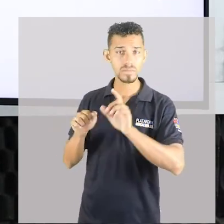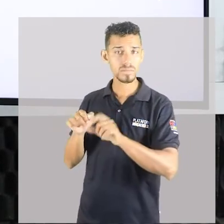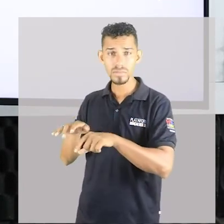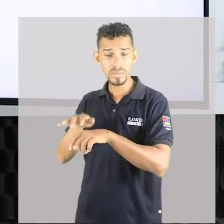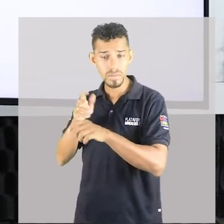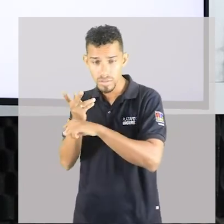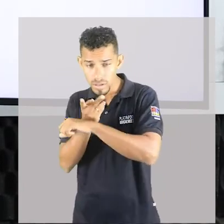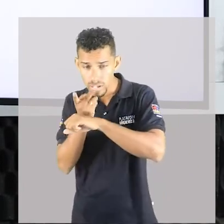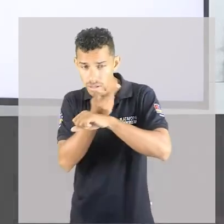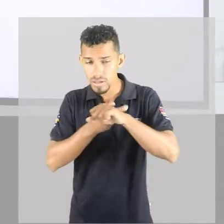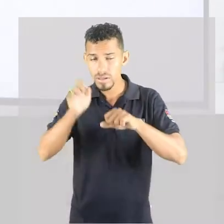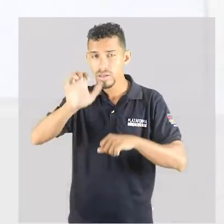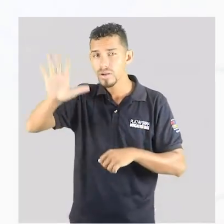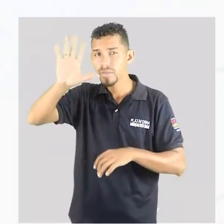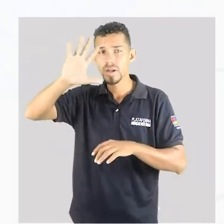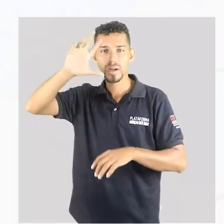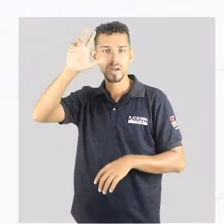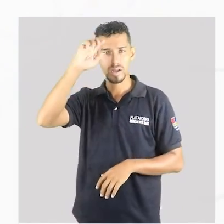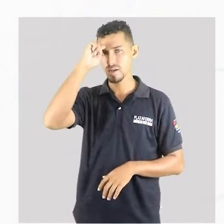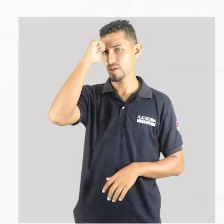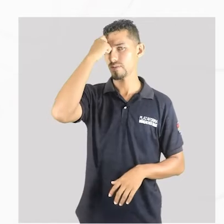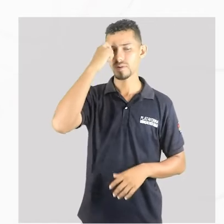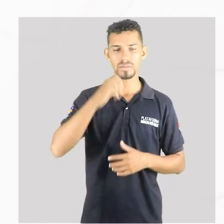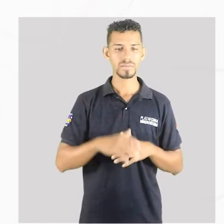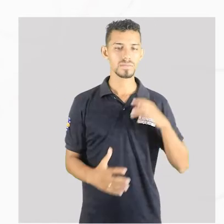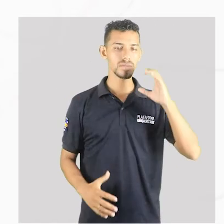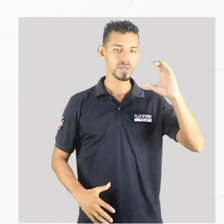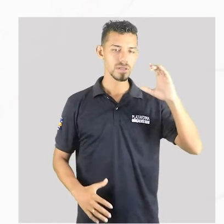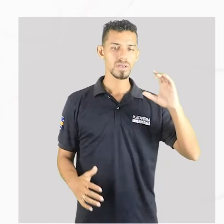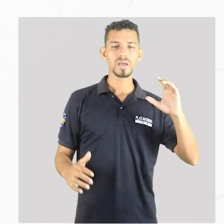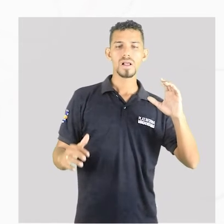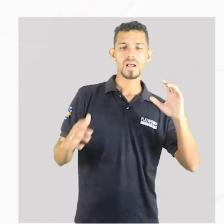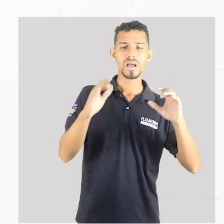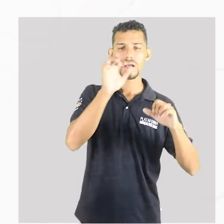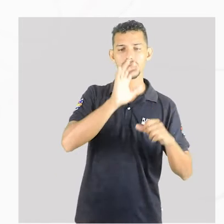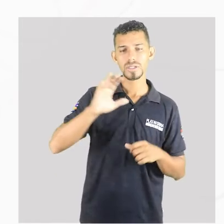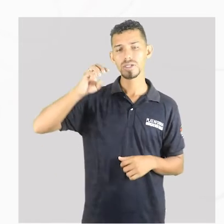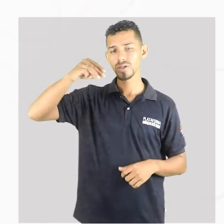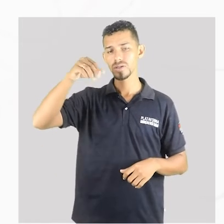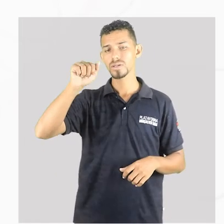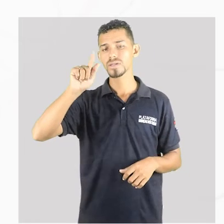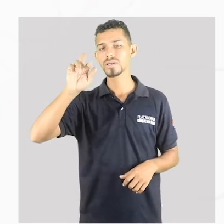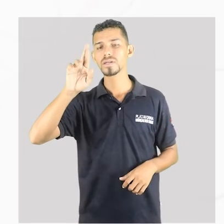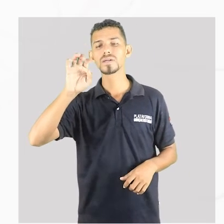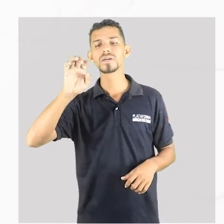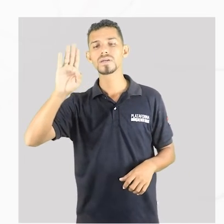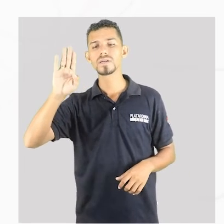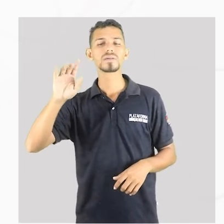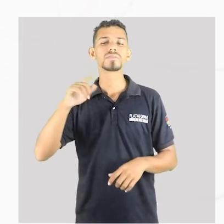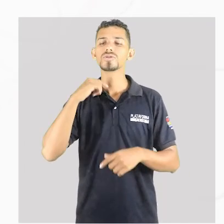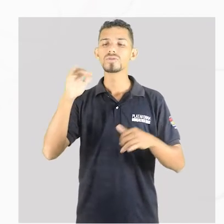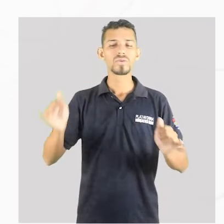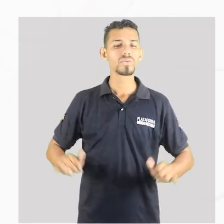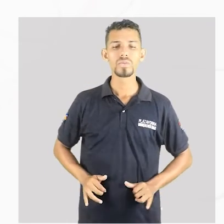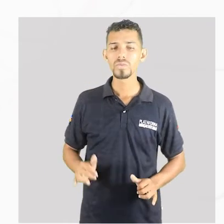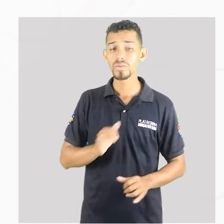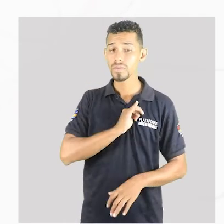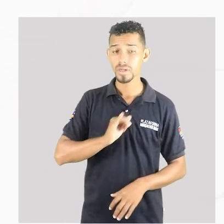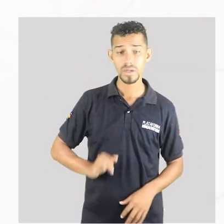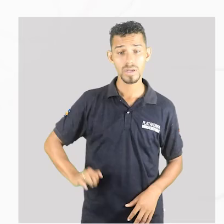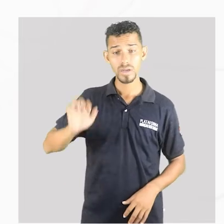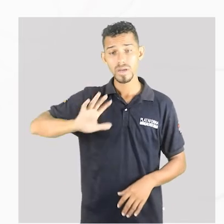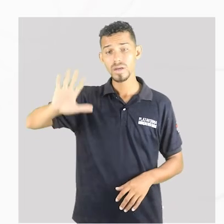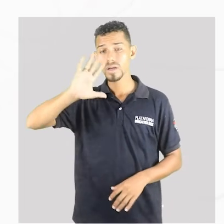europeia na África. Letra C. A região do Maghreb não sofreu com o imperialismo europeu, visto que este se restringiu à